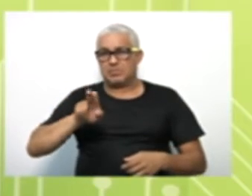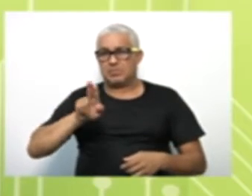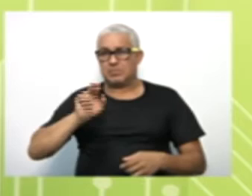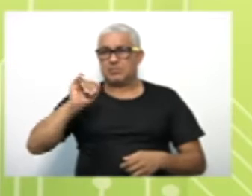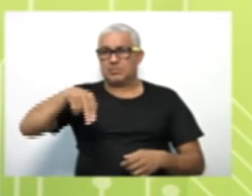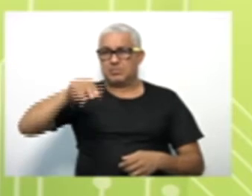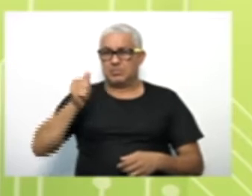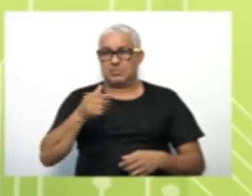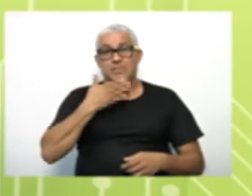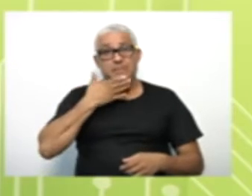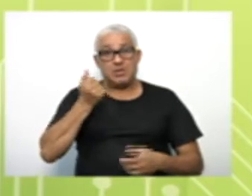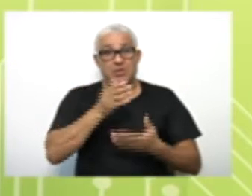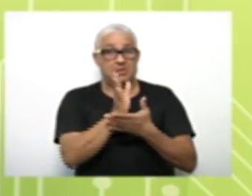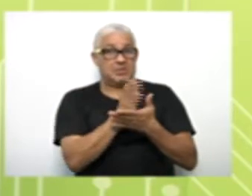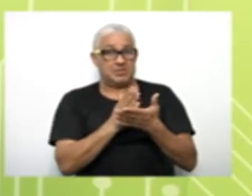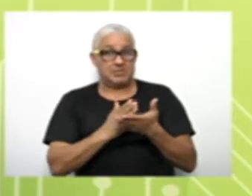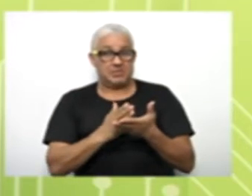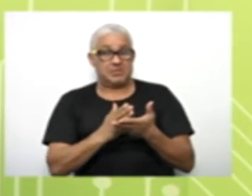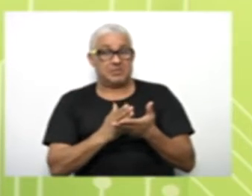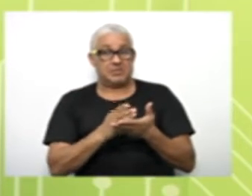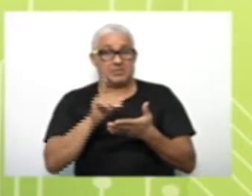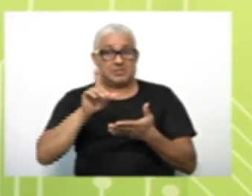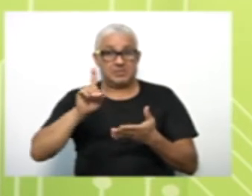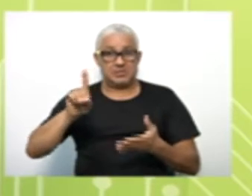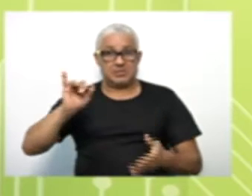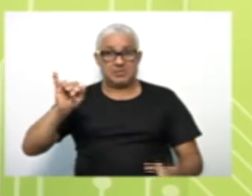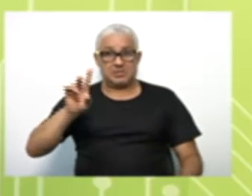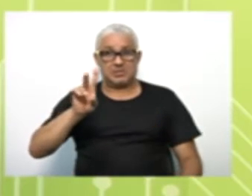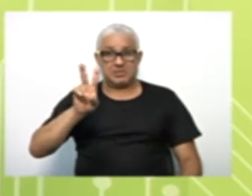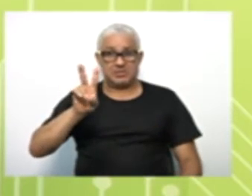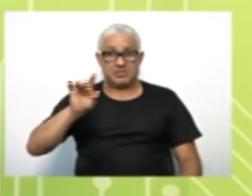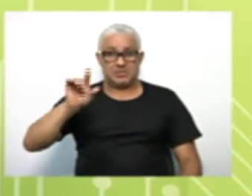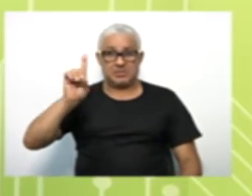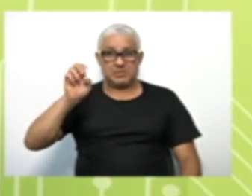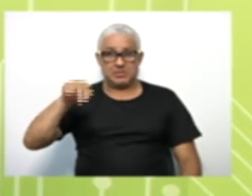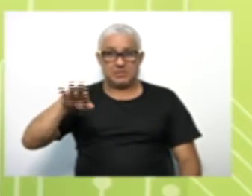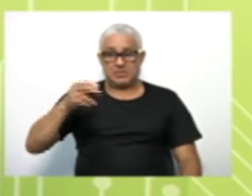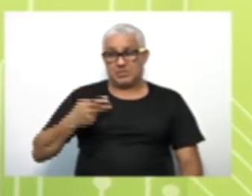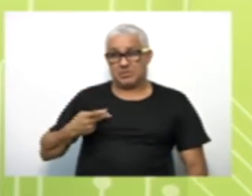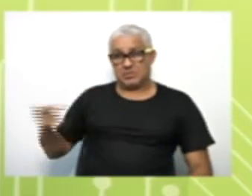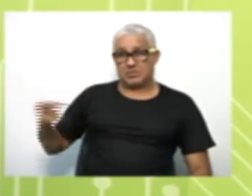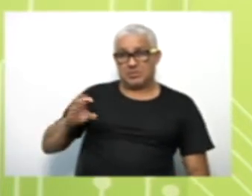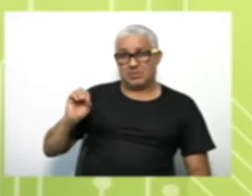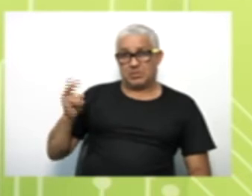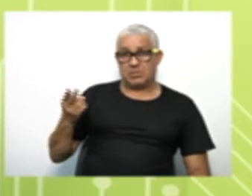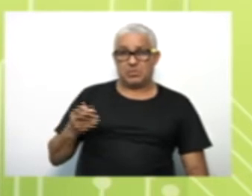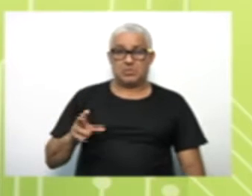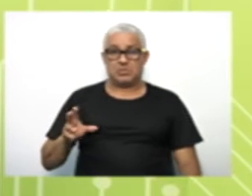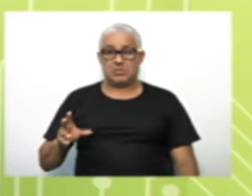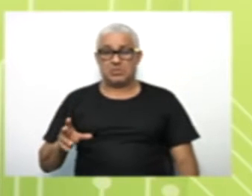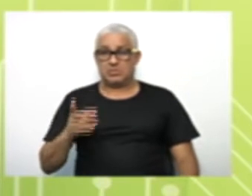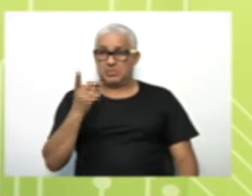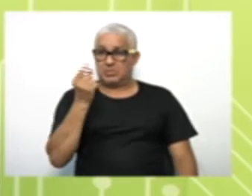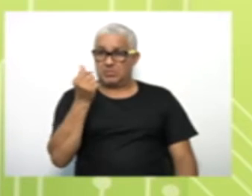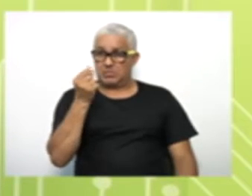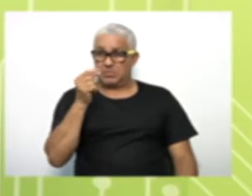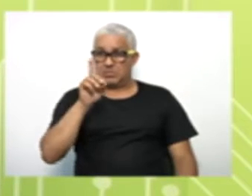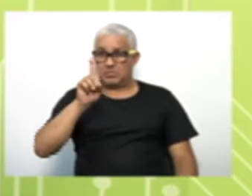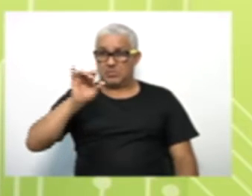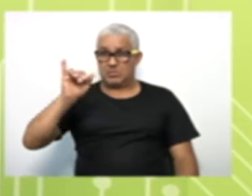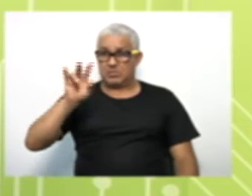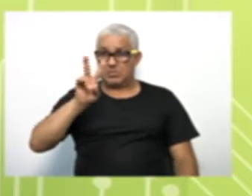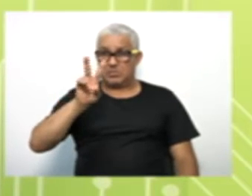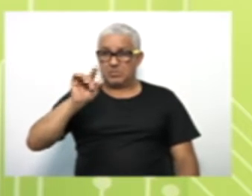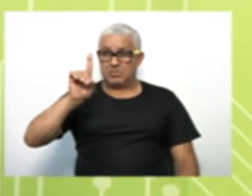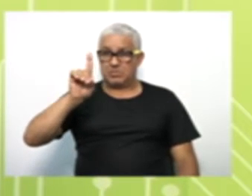momento dividir esses dividendos entre eu e o professor, ou a gente pegar esse dividendo que a gente ia